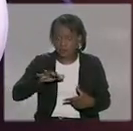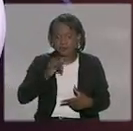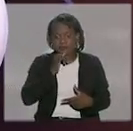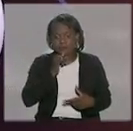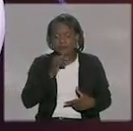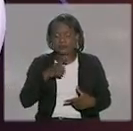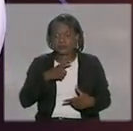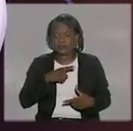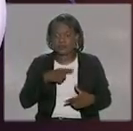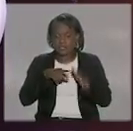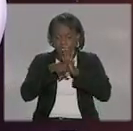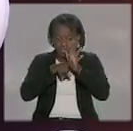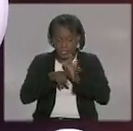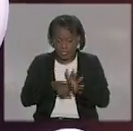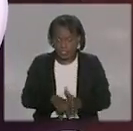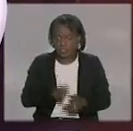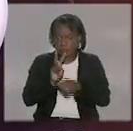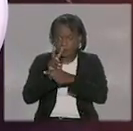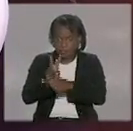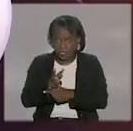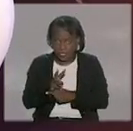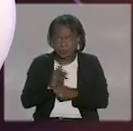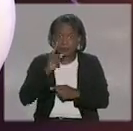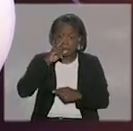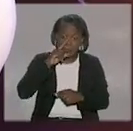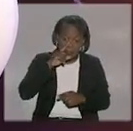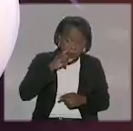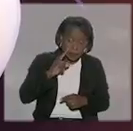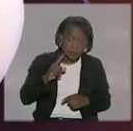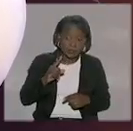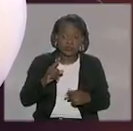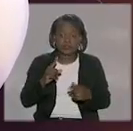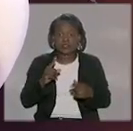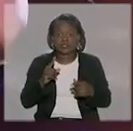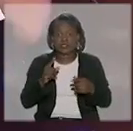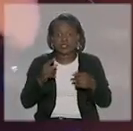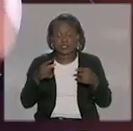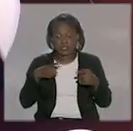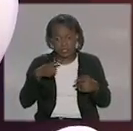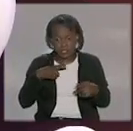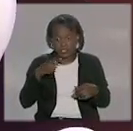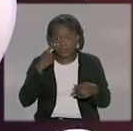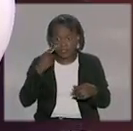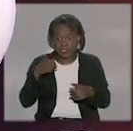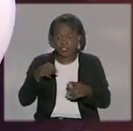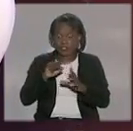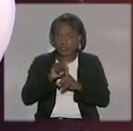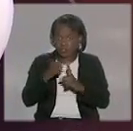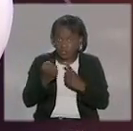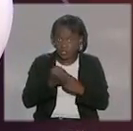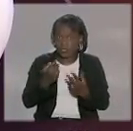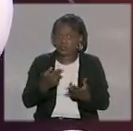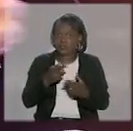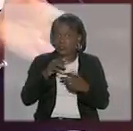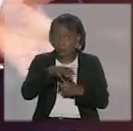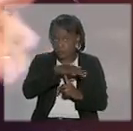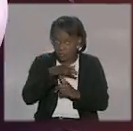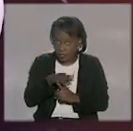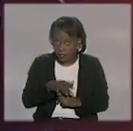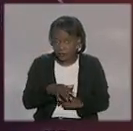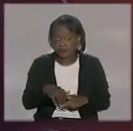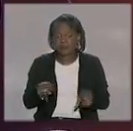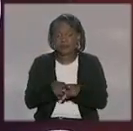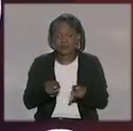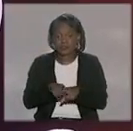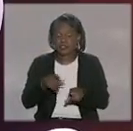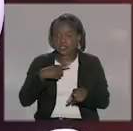tem desde análises de crédito e risco, contemplando as questões socioambientais. Temos, por exemplo,